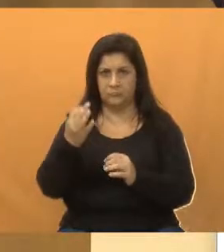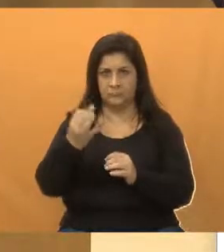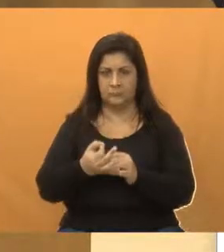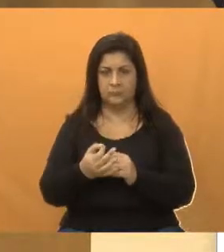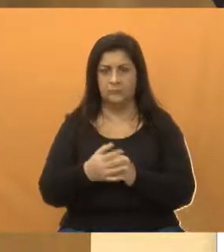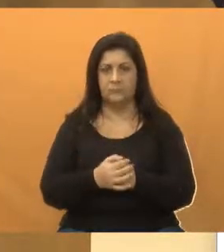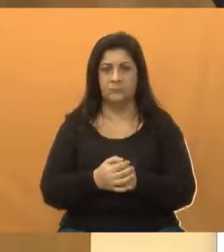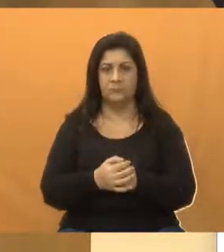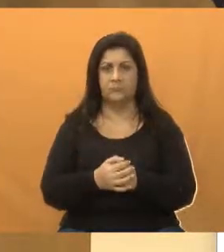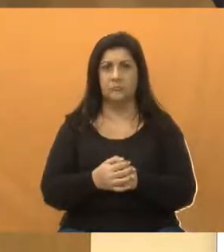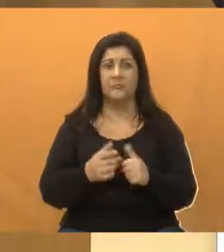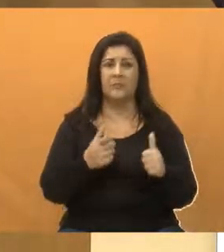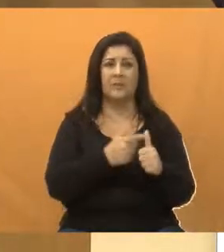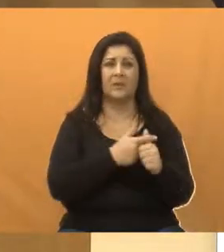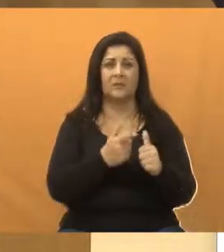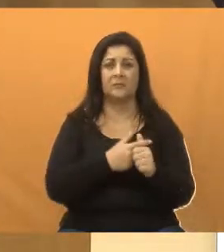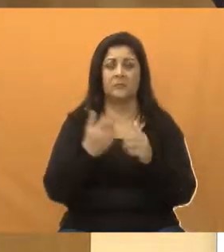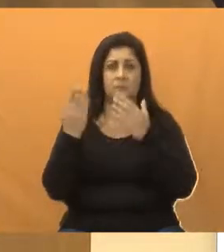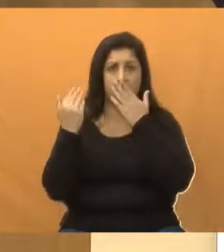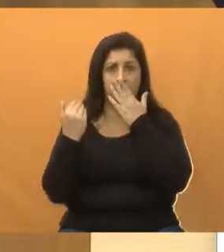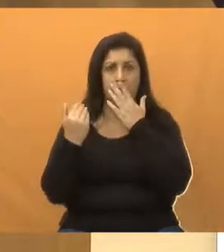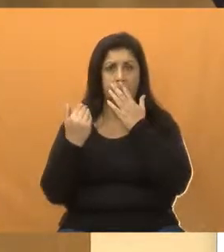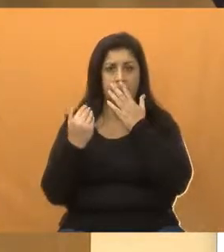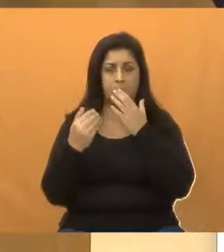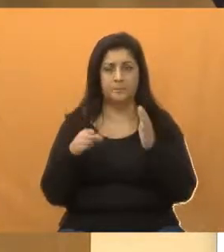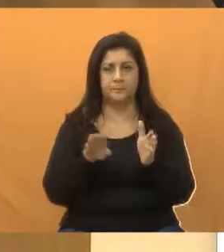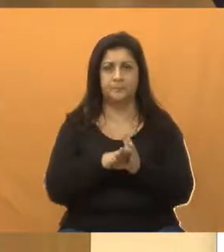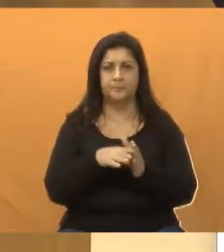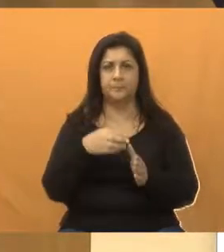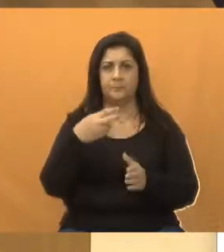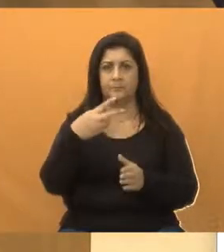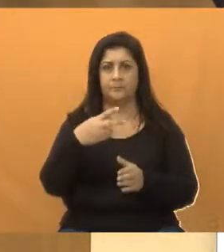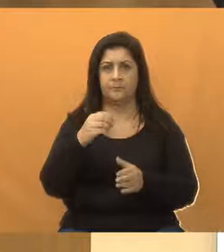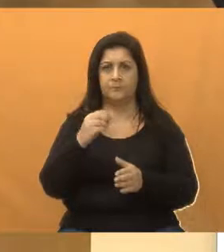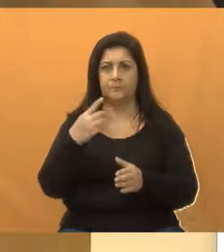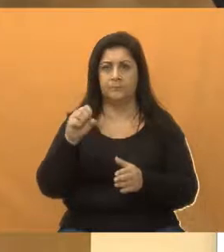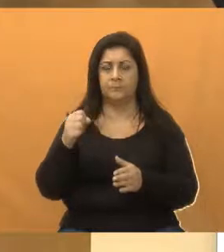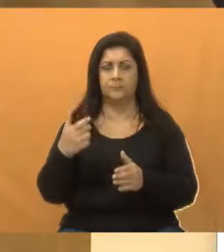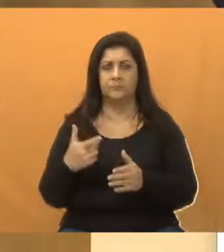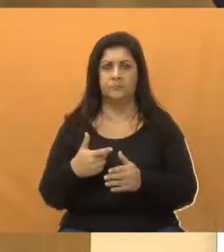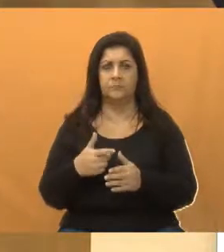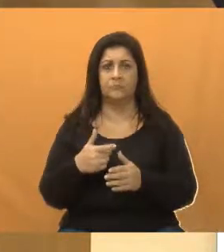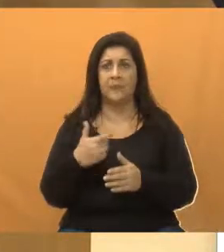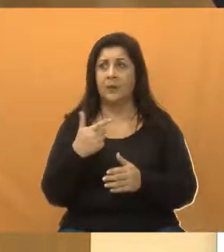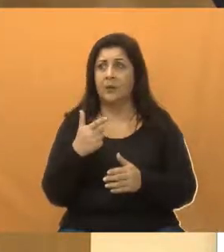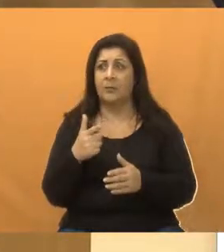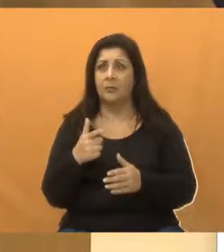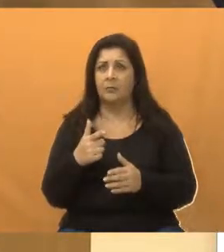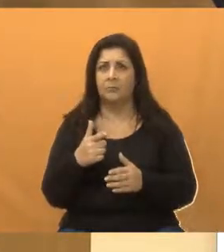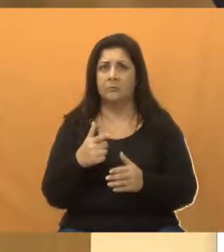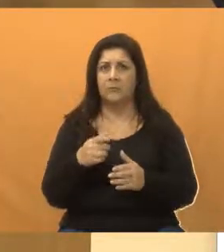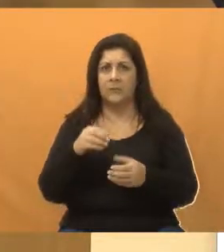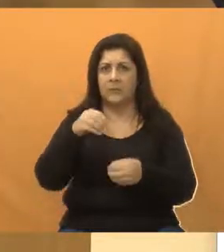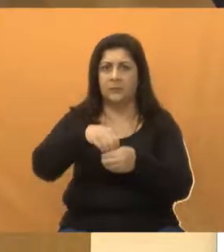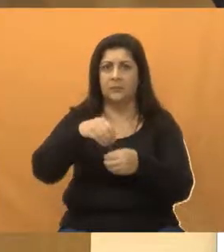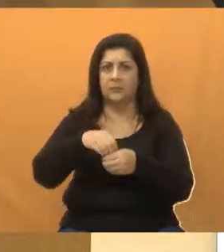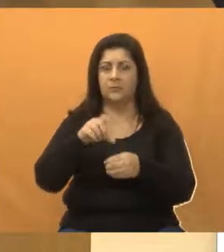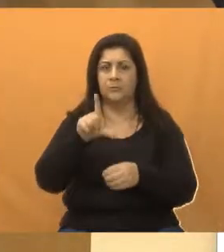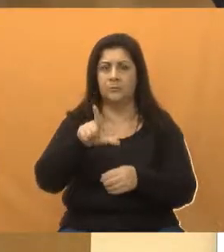adquiridos até 31 de dezembro de 2018 não foram contemplados, ou